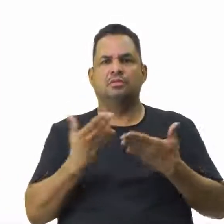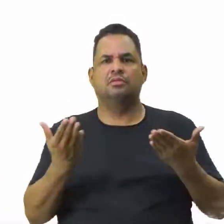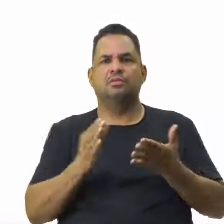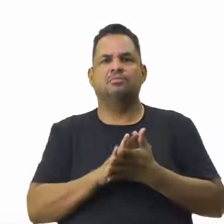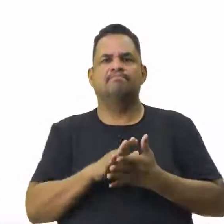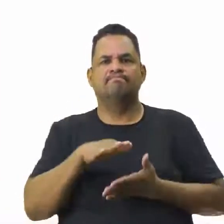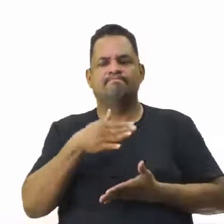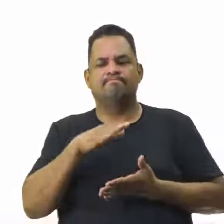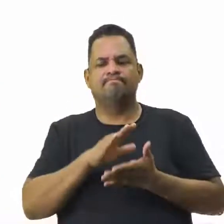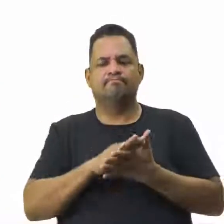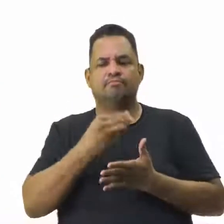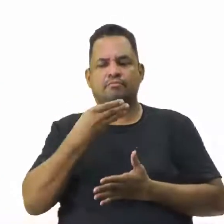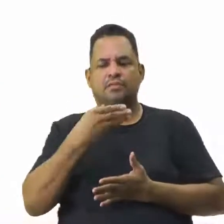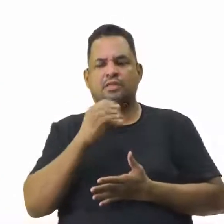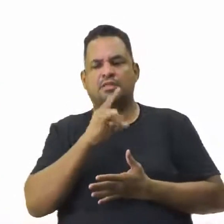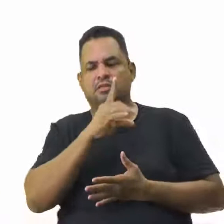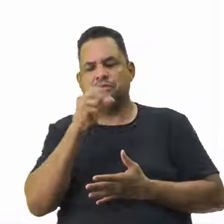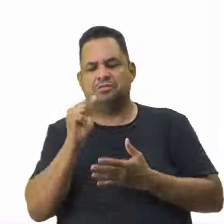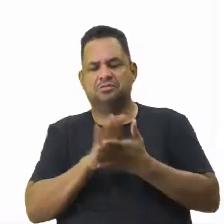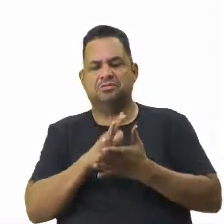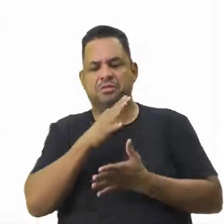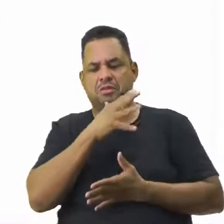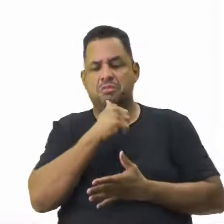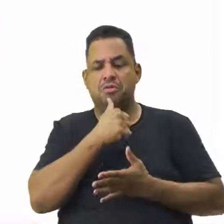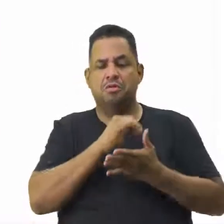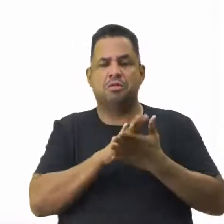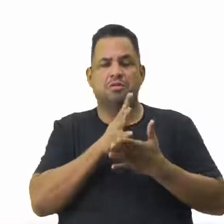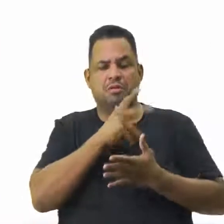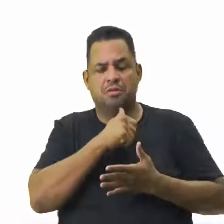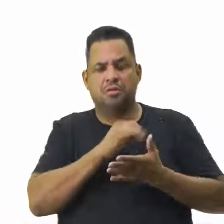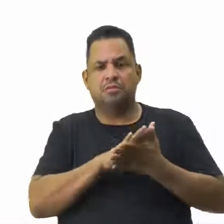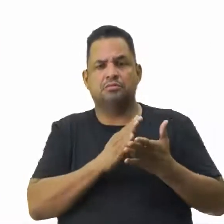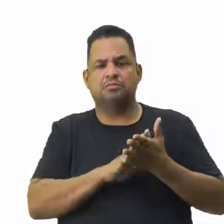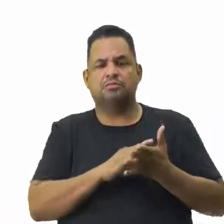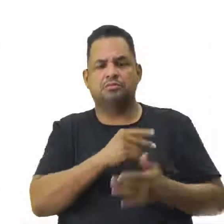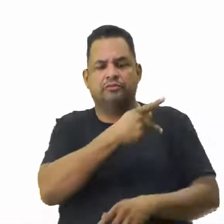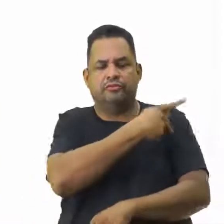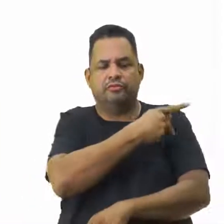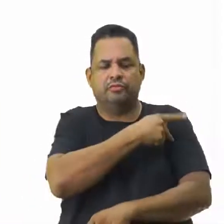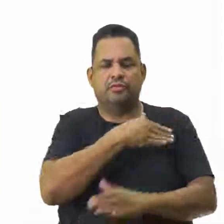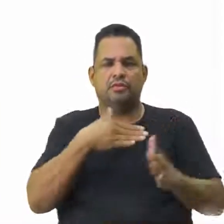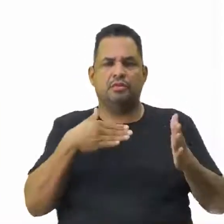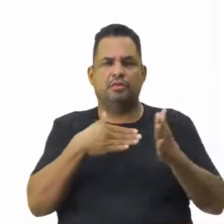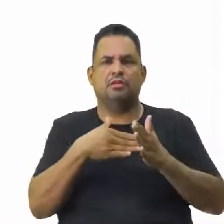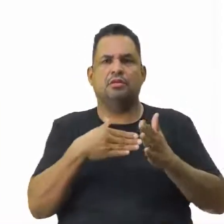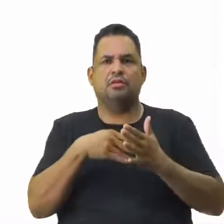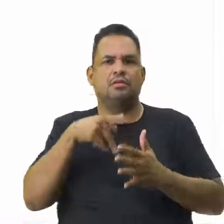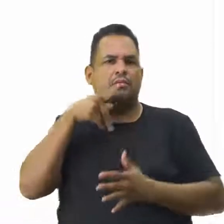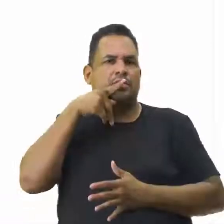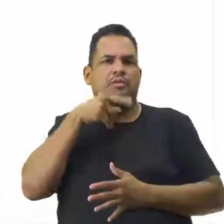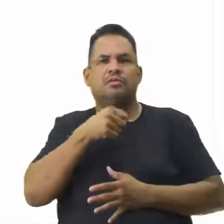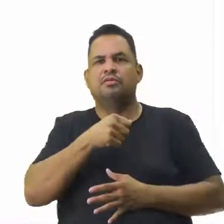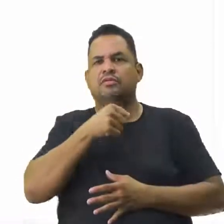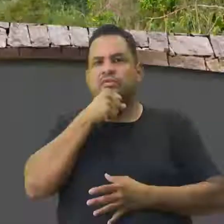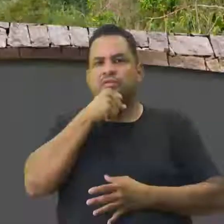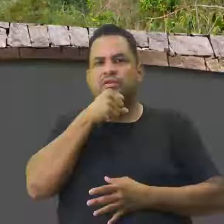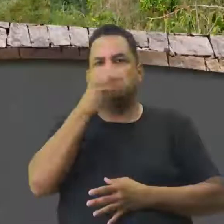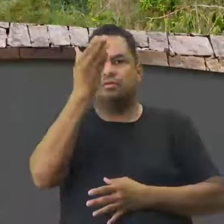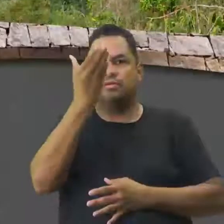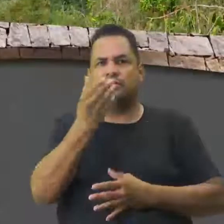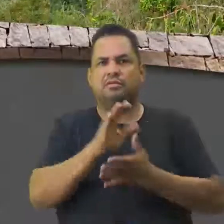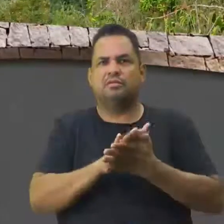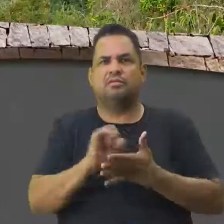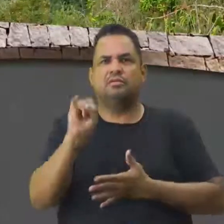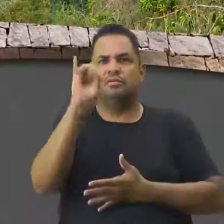aproximadamente 30 dias para chegar de Vilhena até Porto Velho. Tu imagina aí, tu vê essa imagem, o que